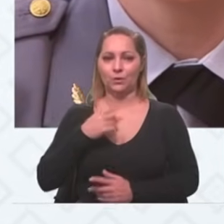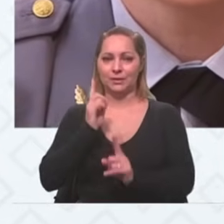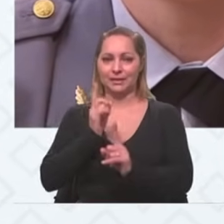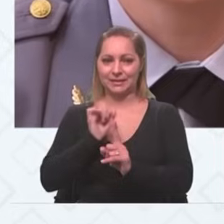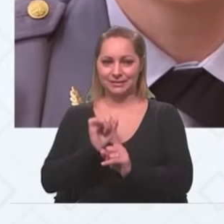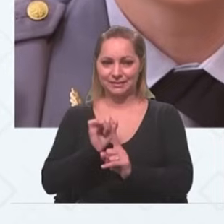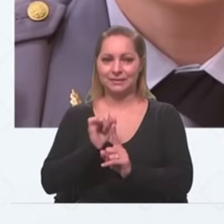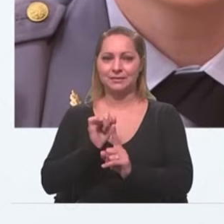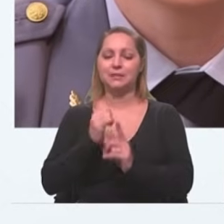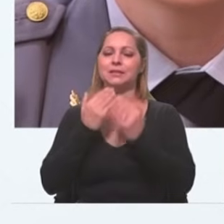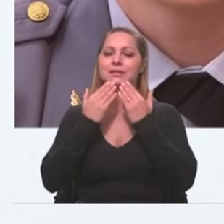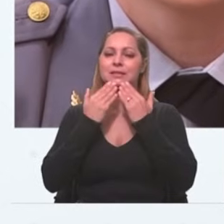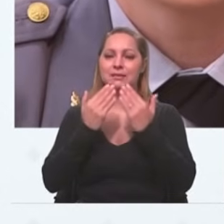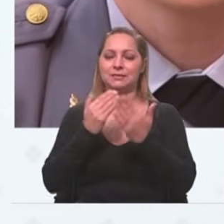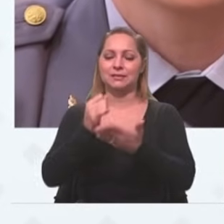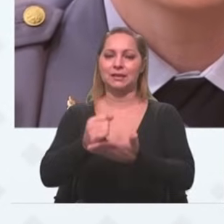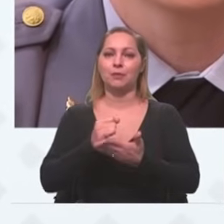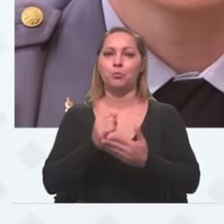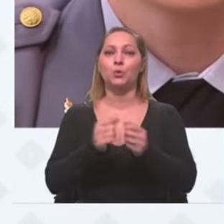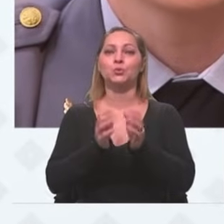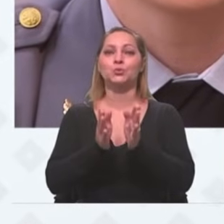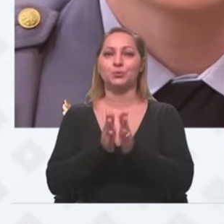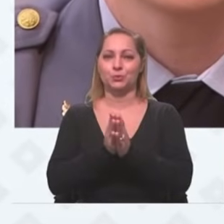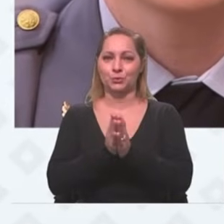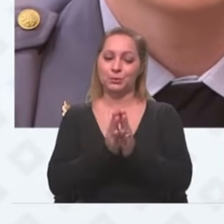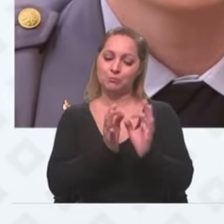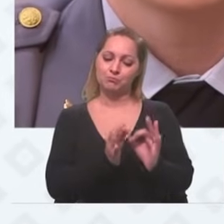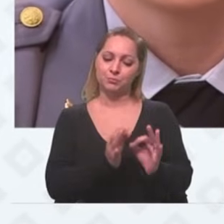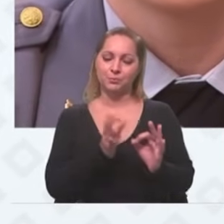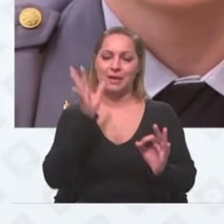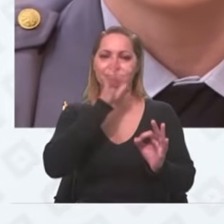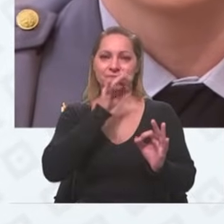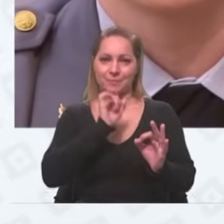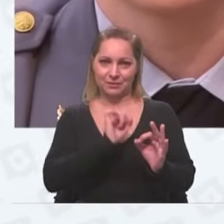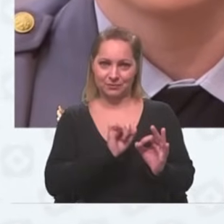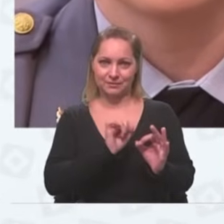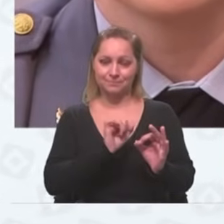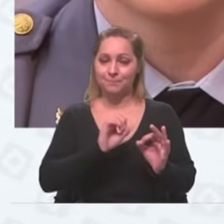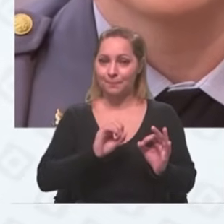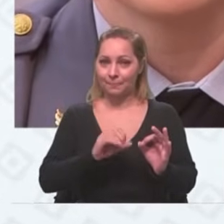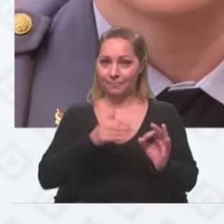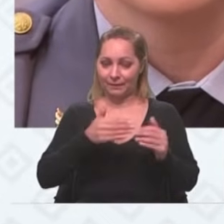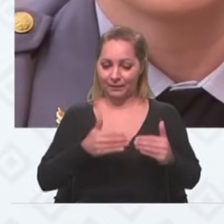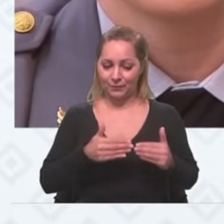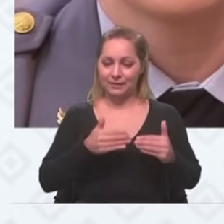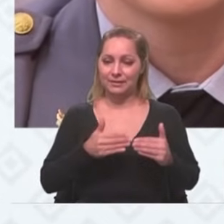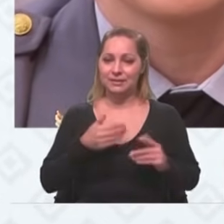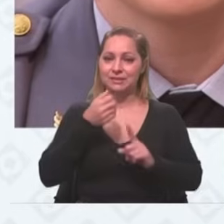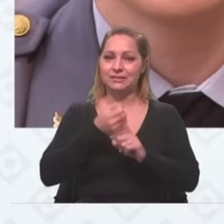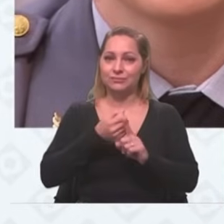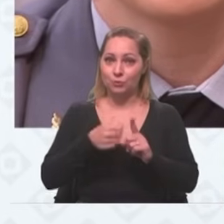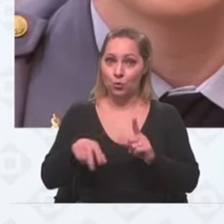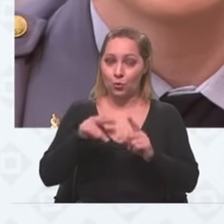agradecer-te do fundo do meu coração todo o apoio que tens prestado à nossa família, sobretudo neste novo desafio da nossa